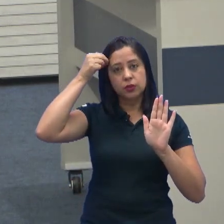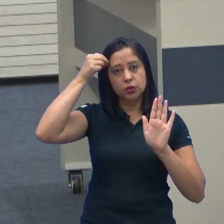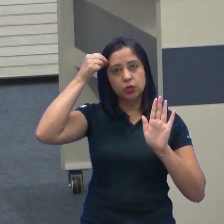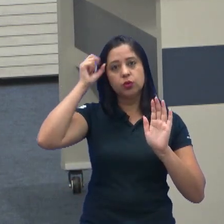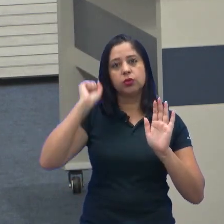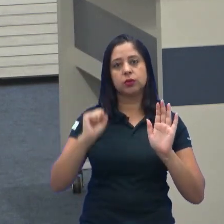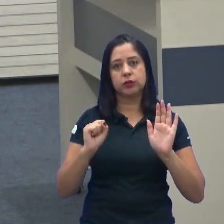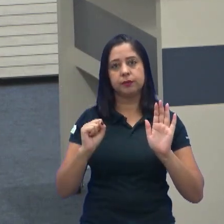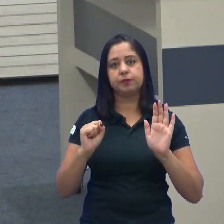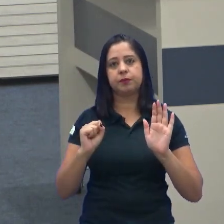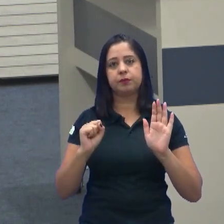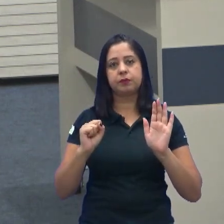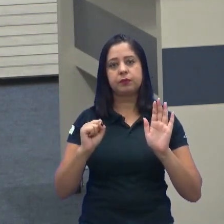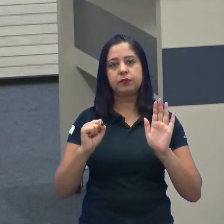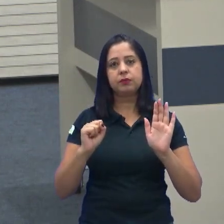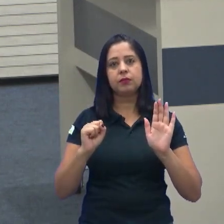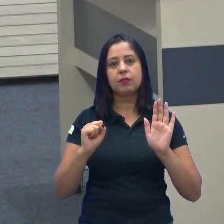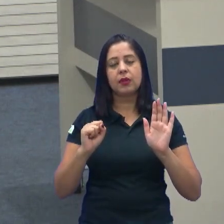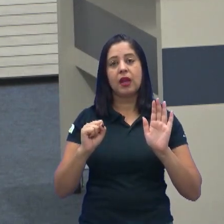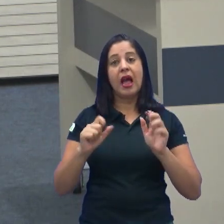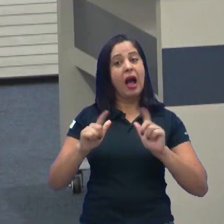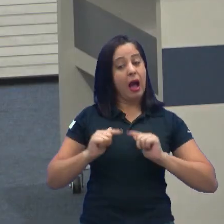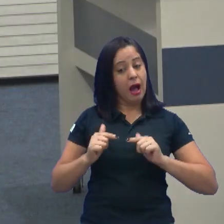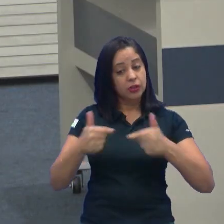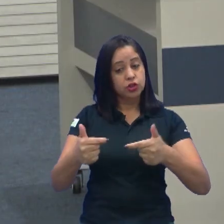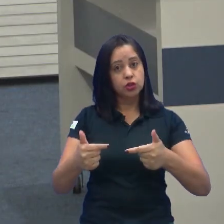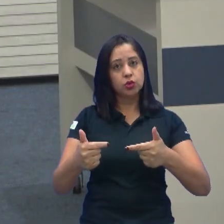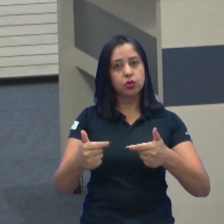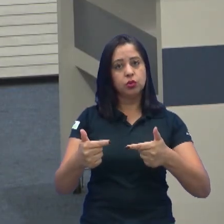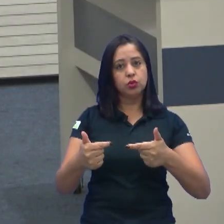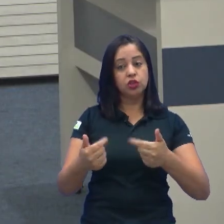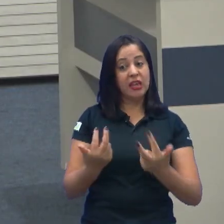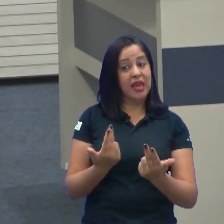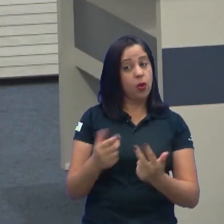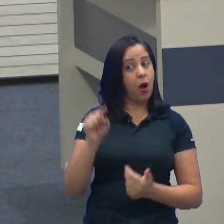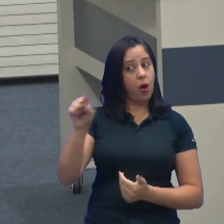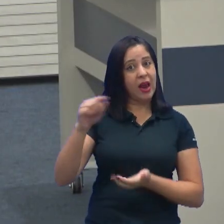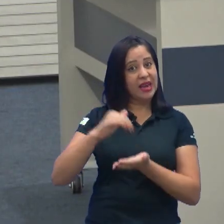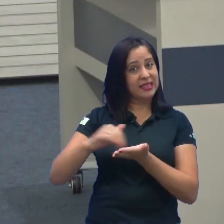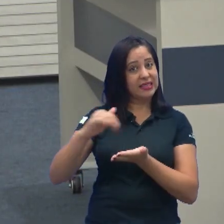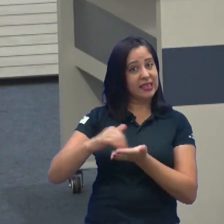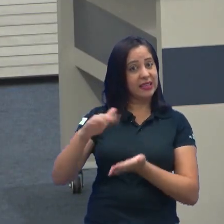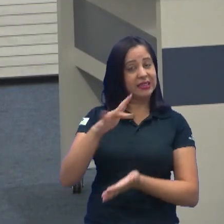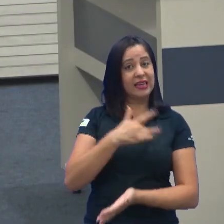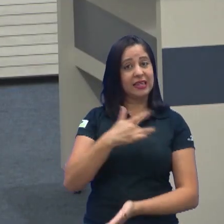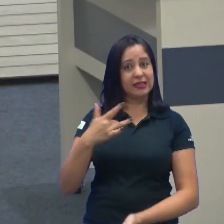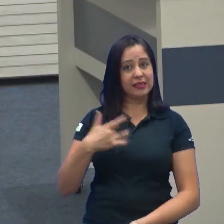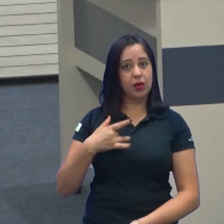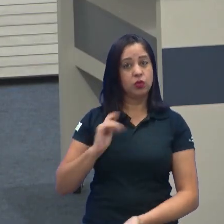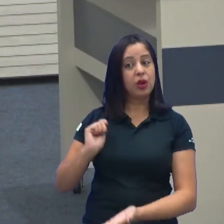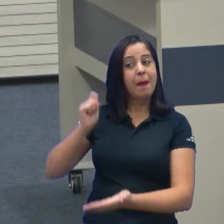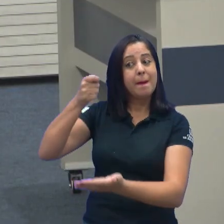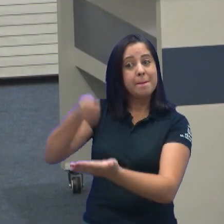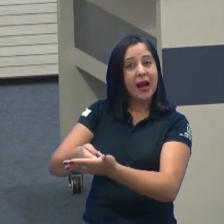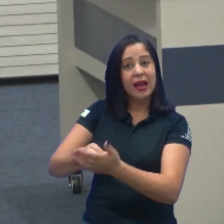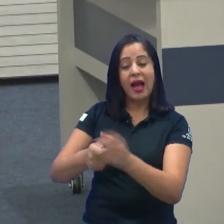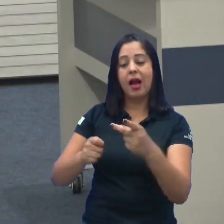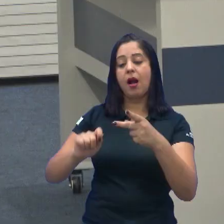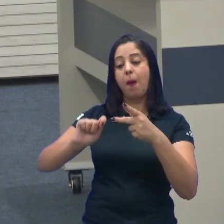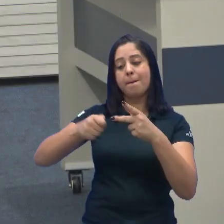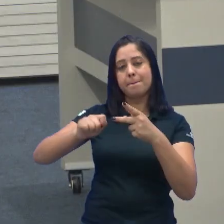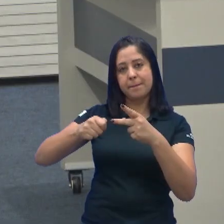fez, já estou encerrando, lá na Secretaria de Saúde, que foi pagar com o Pix. E a